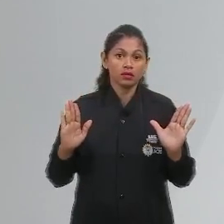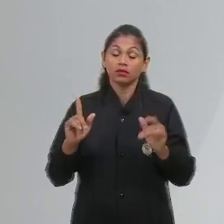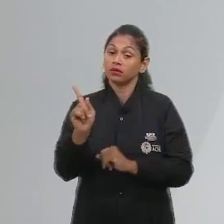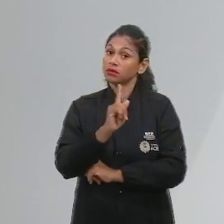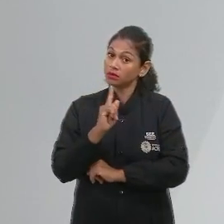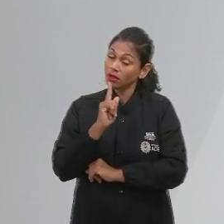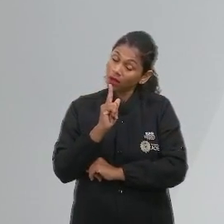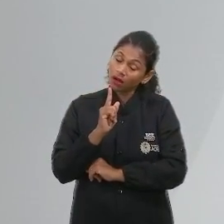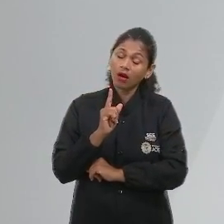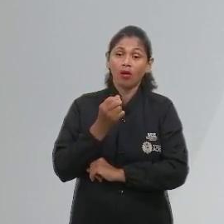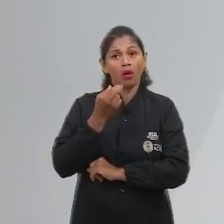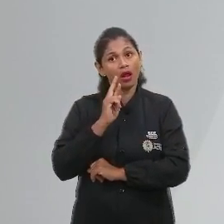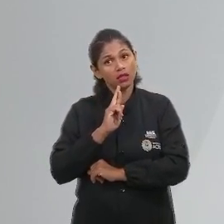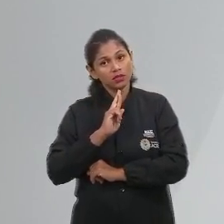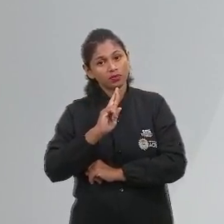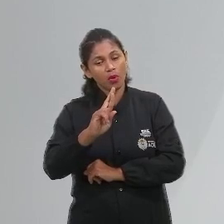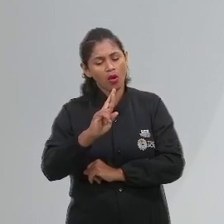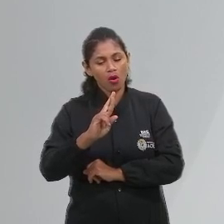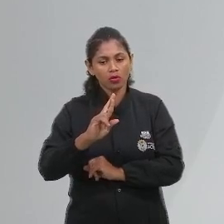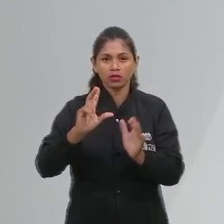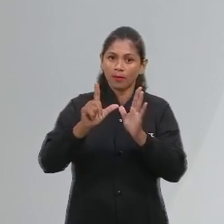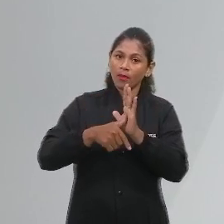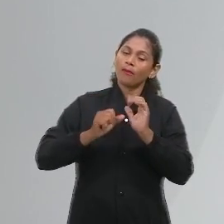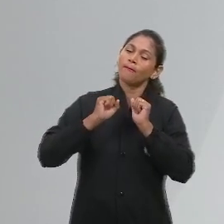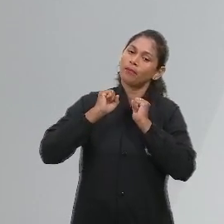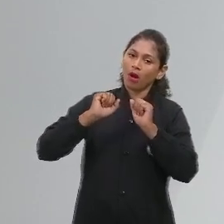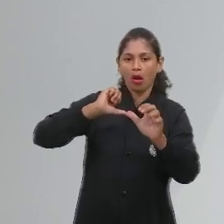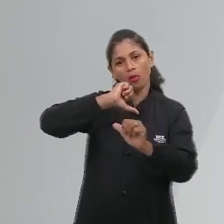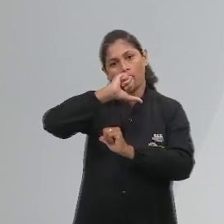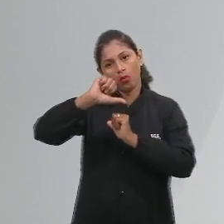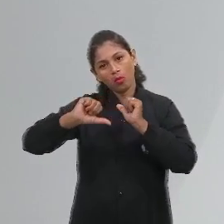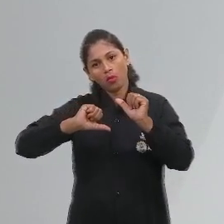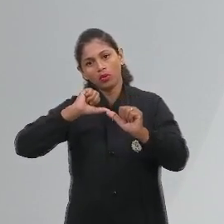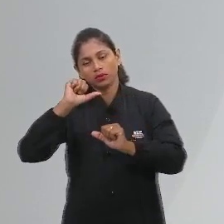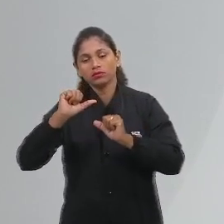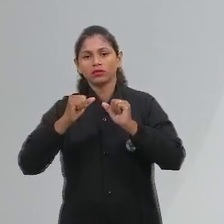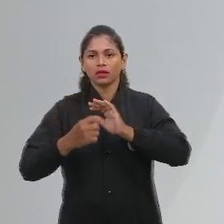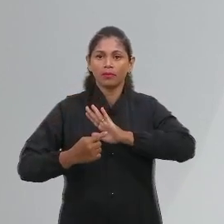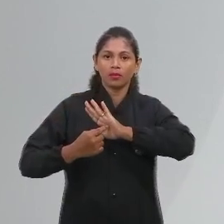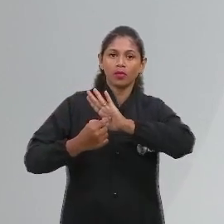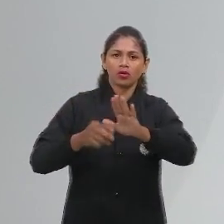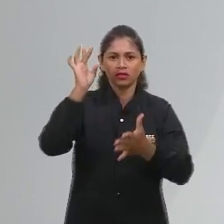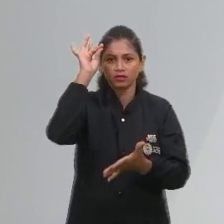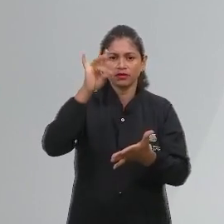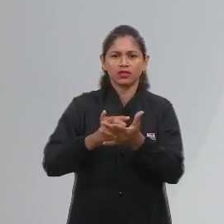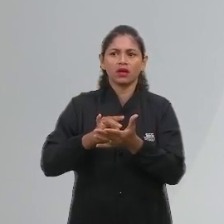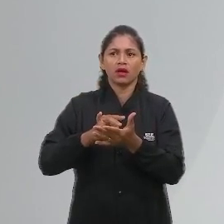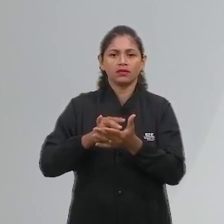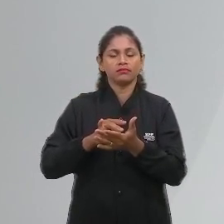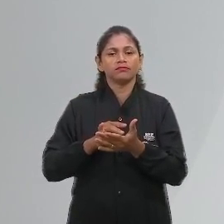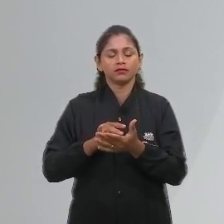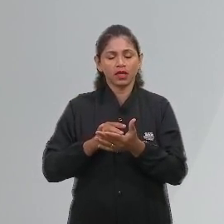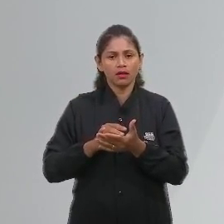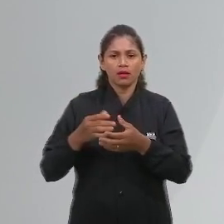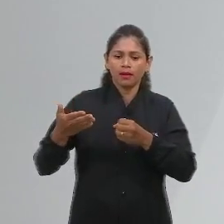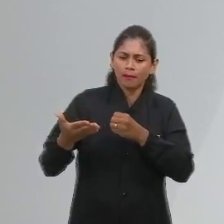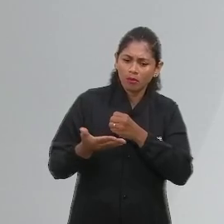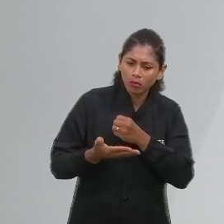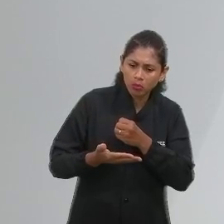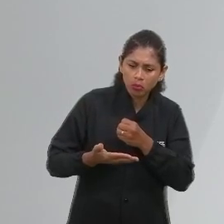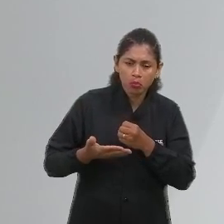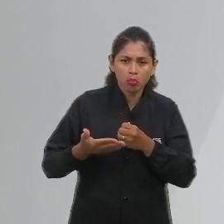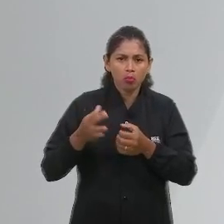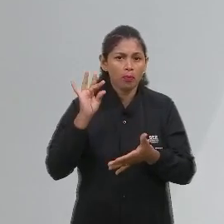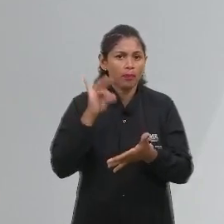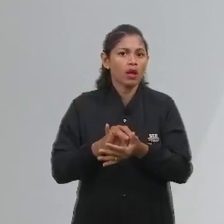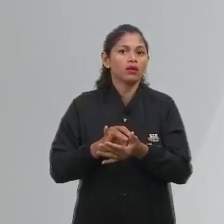Se elas são compatíveis, se elas refletem a realidade ou não, se elas são verdadeiras, parcialmente verdadeiras e